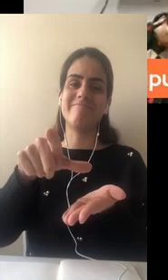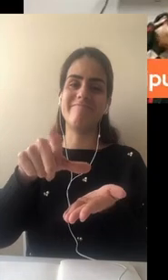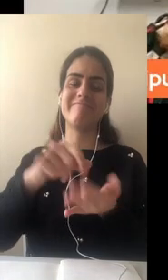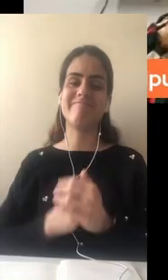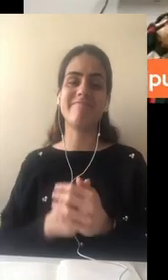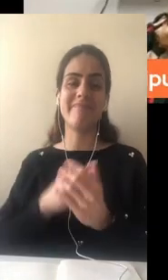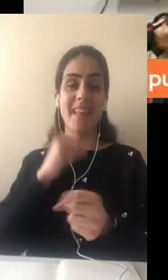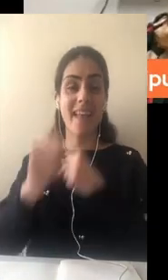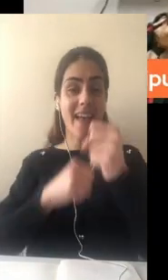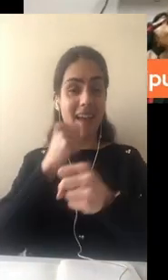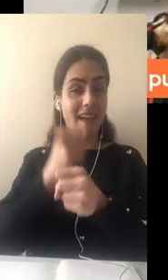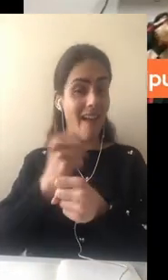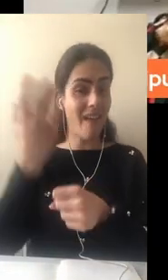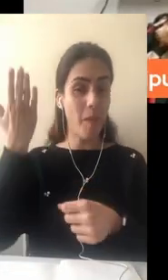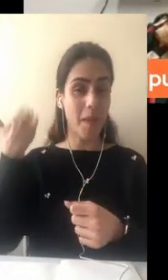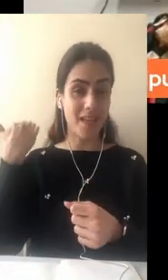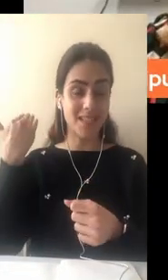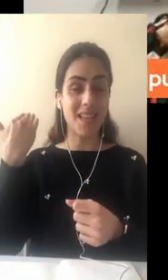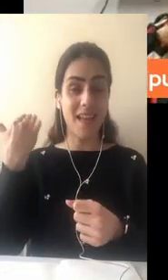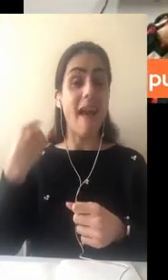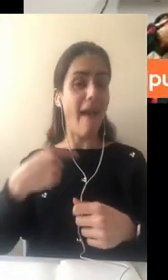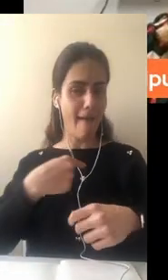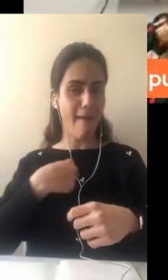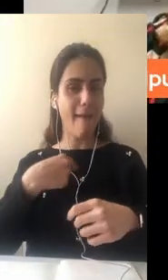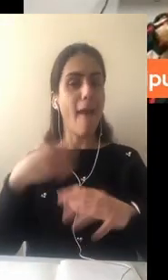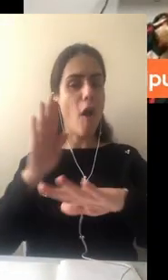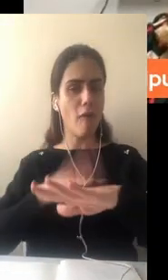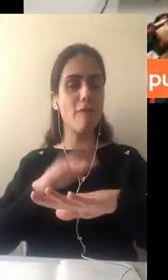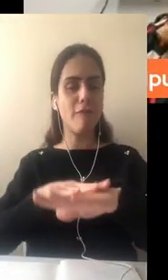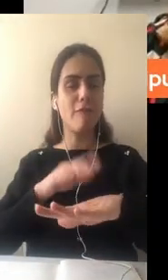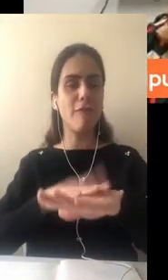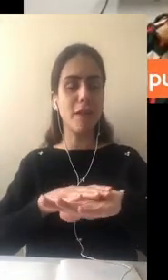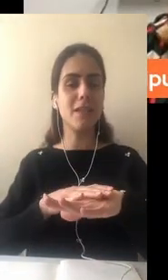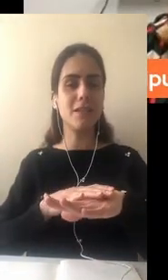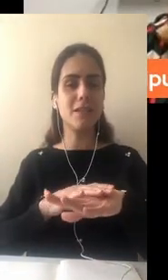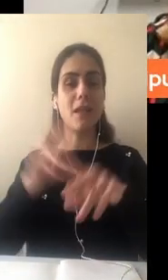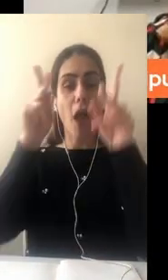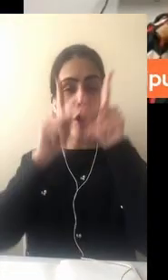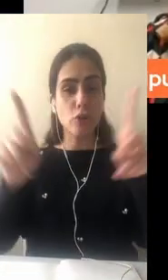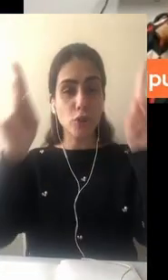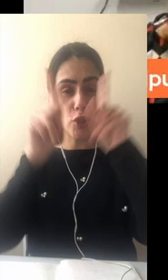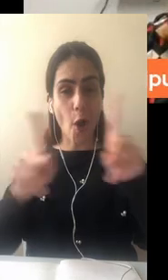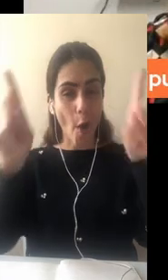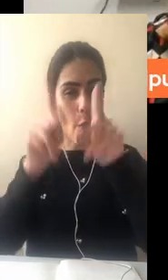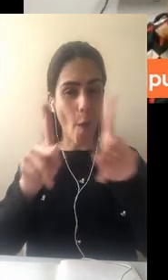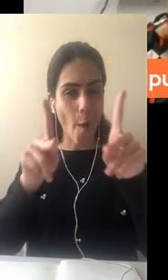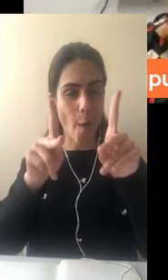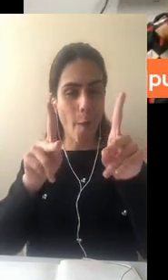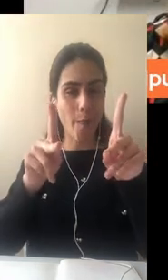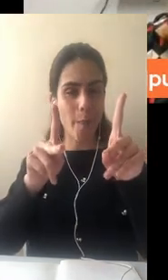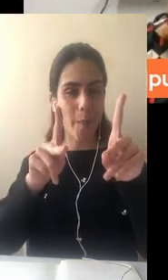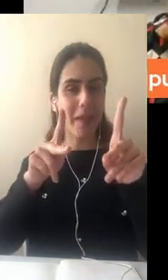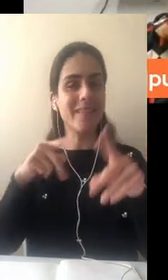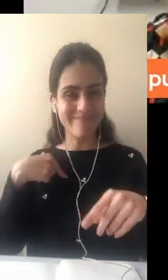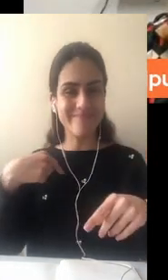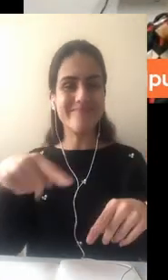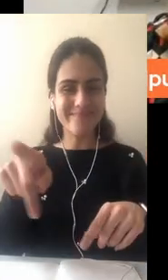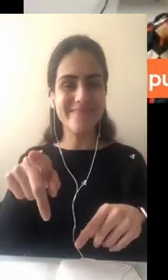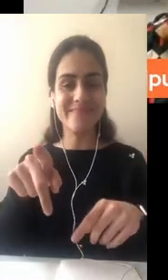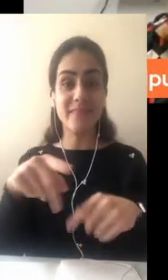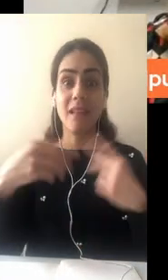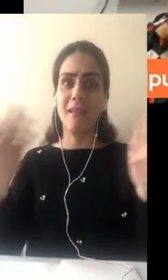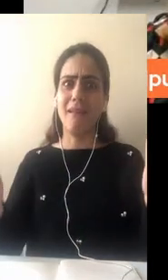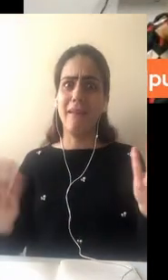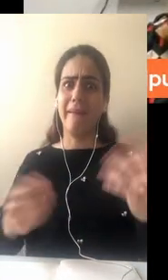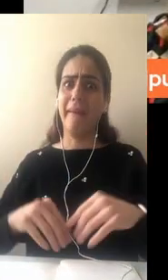verdade. O ano passado, eu fiz essa estratégia de ir no shopping, mas onde eu estou morando agora, os